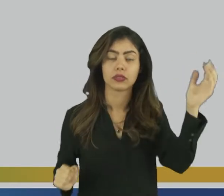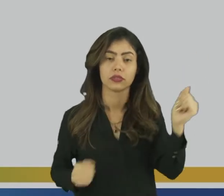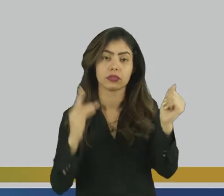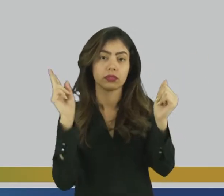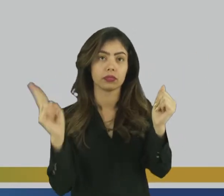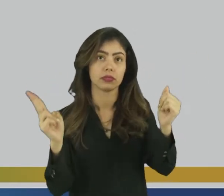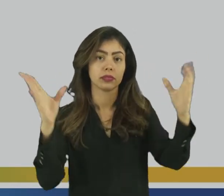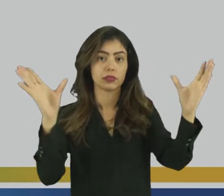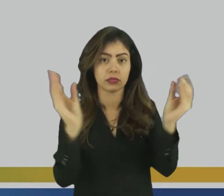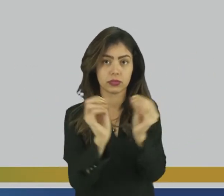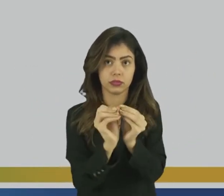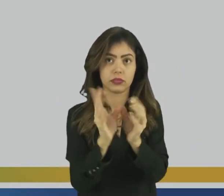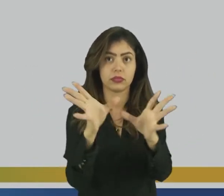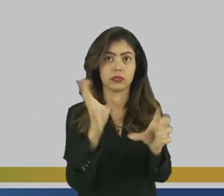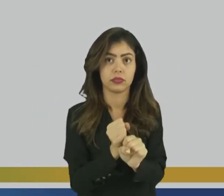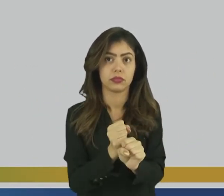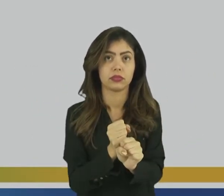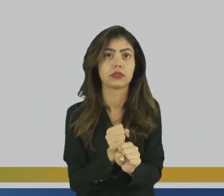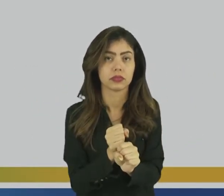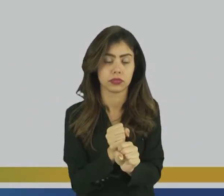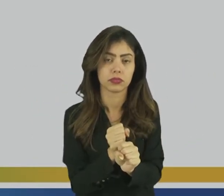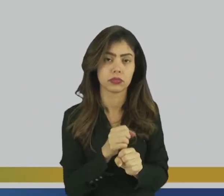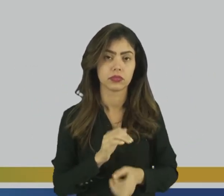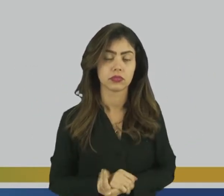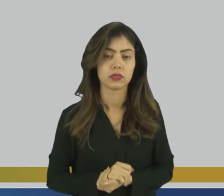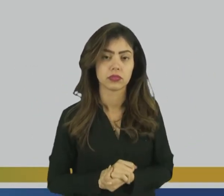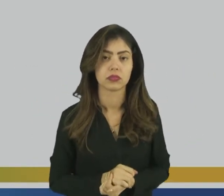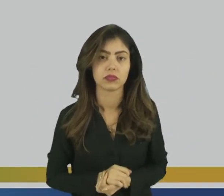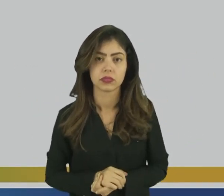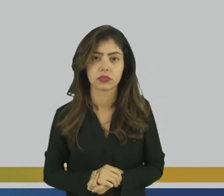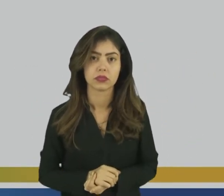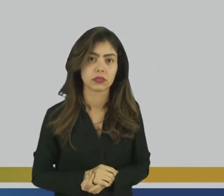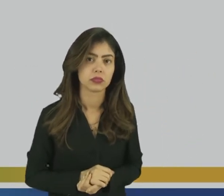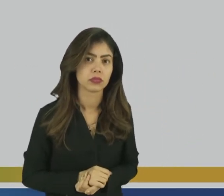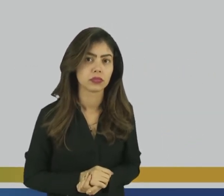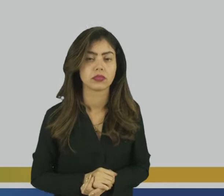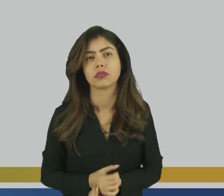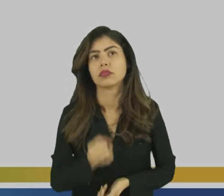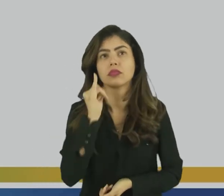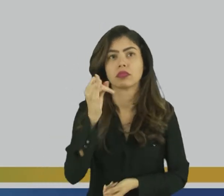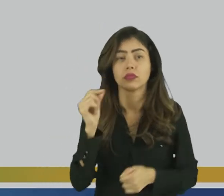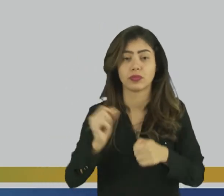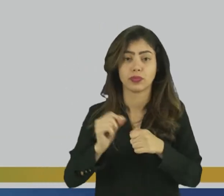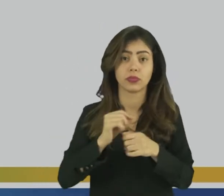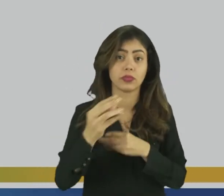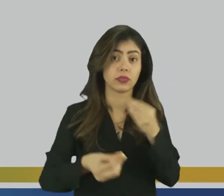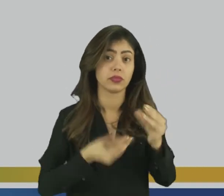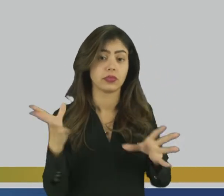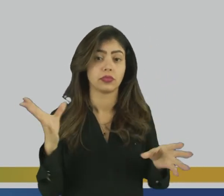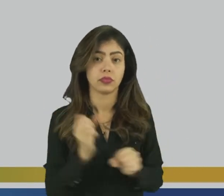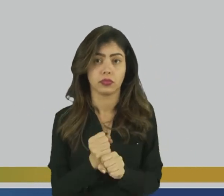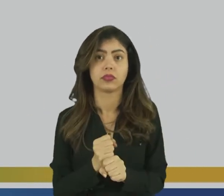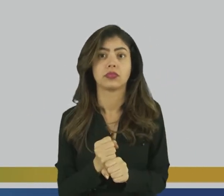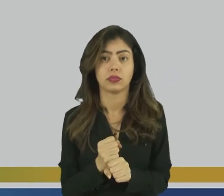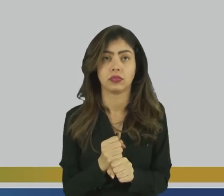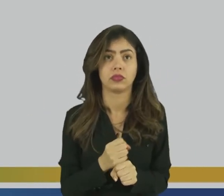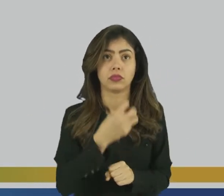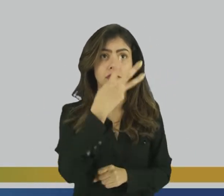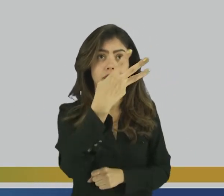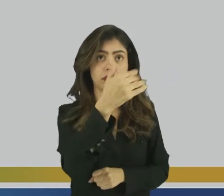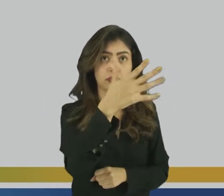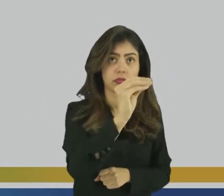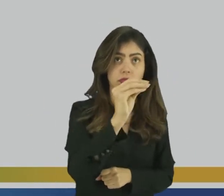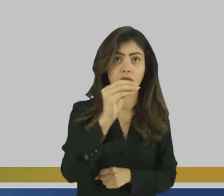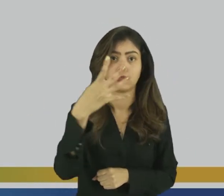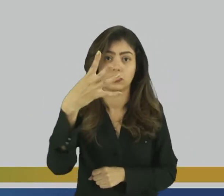de laranja mais a parte em azul, certo? Então, ó, se a gente fosse fazer isso aqui, ó, vamos juntar, certo?